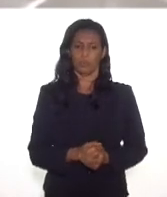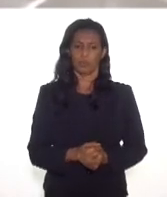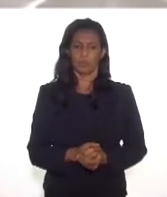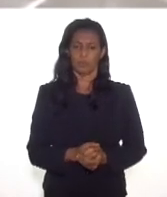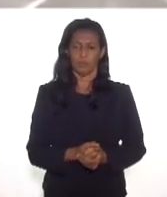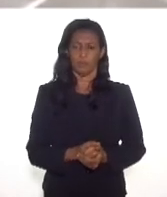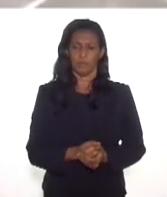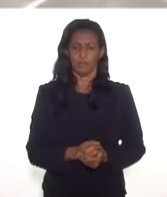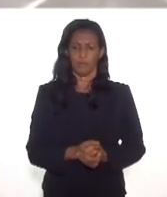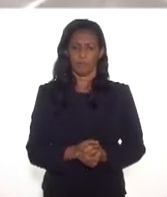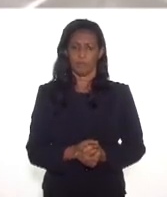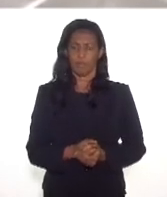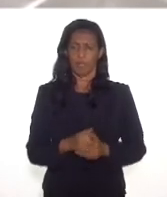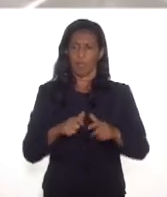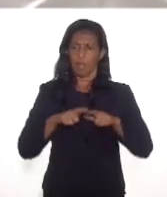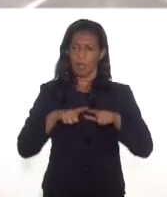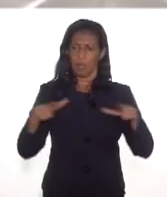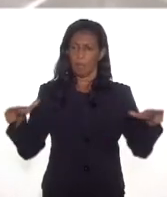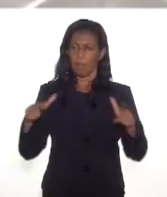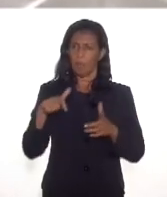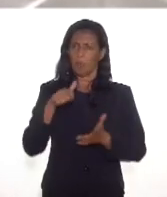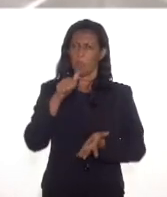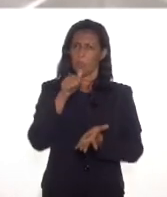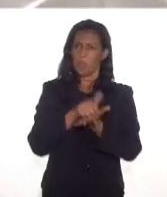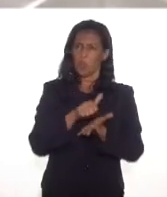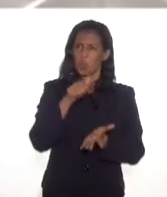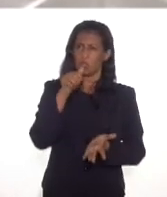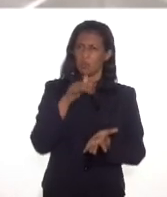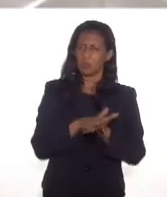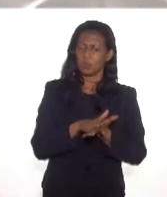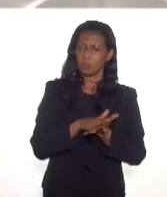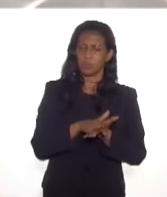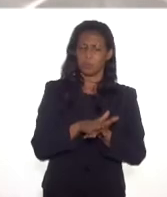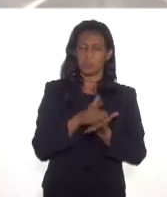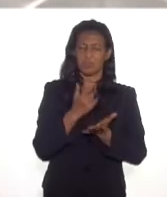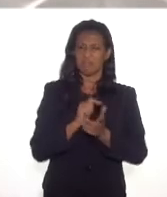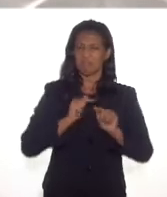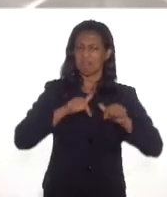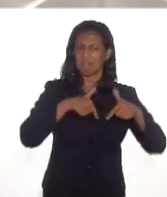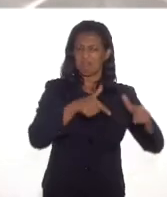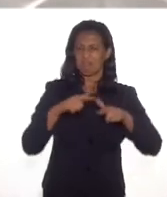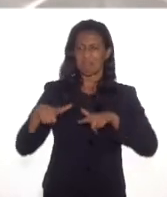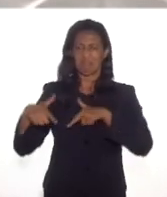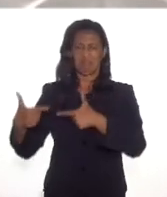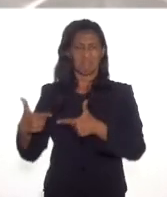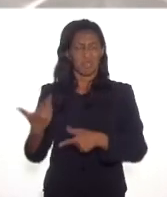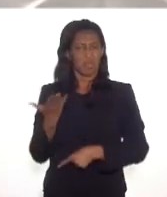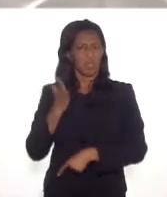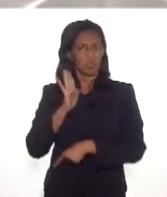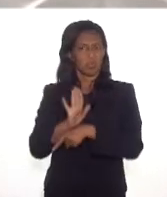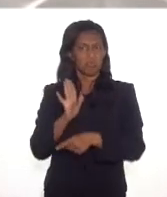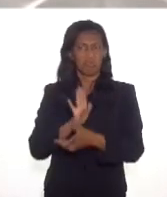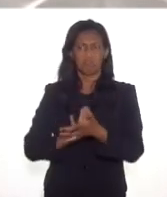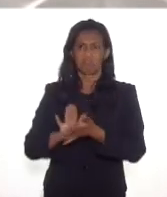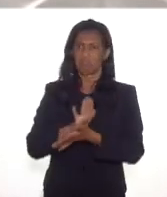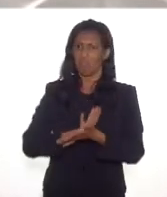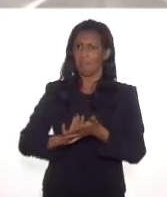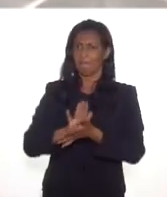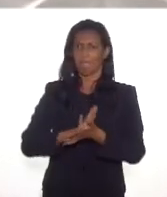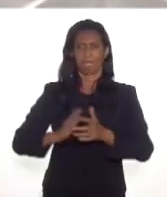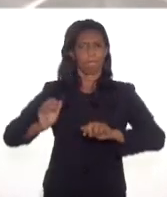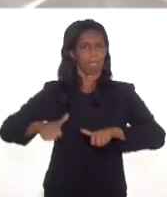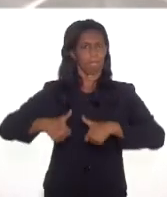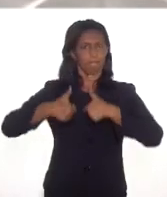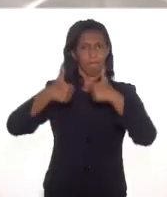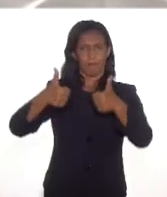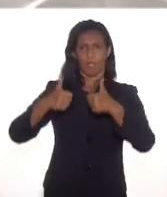do ambiente da ampliação das multas. Acho que as duas ações em nada contribuem para a melhoria dos